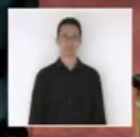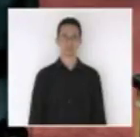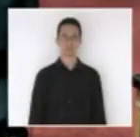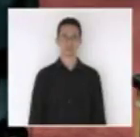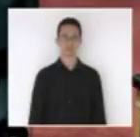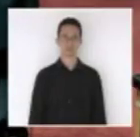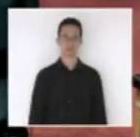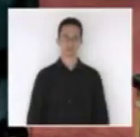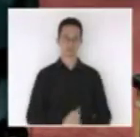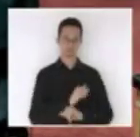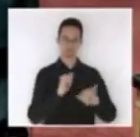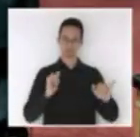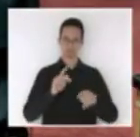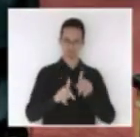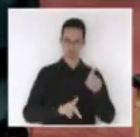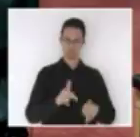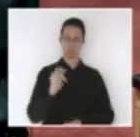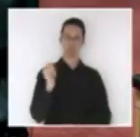Gauchada!